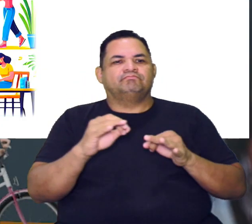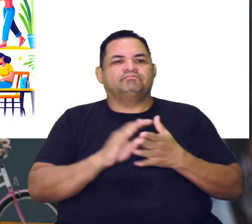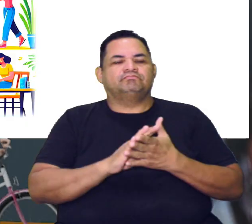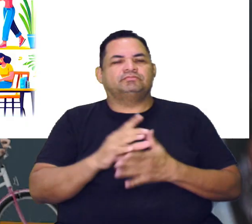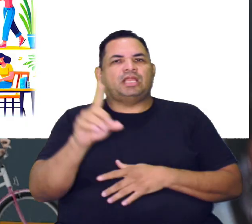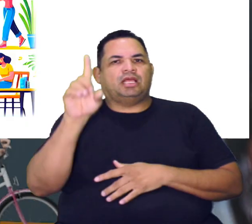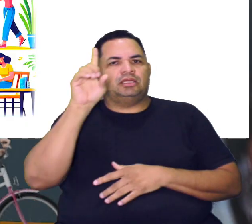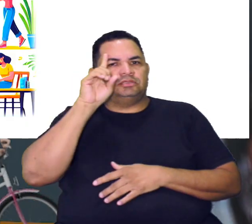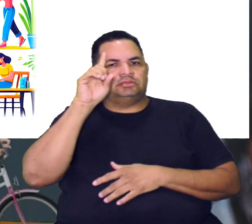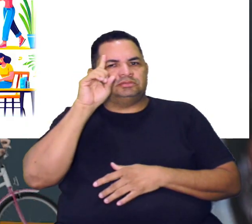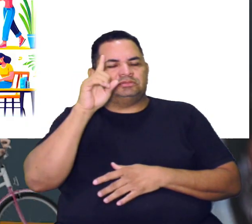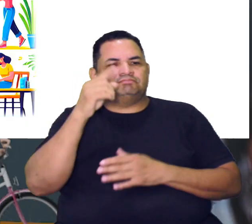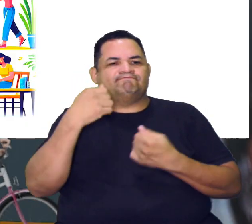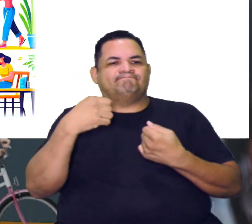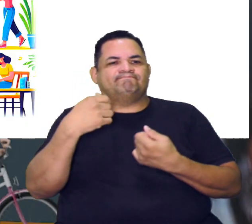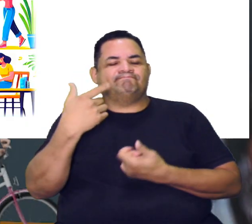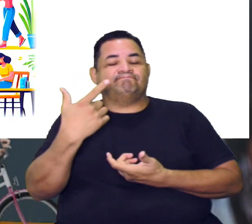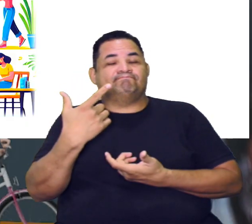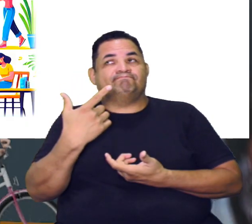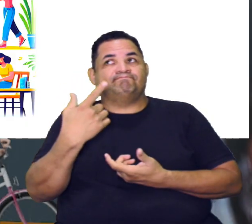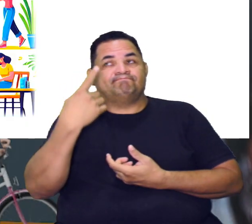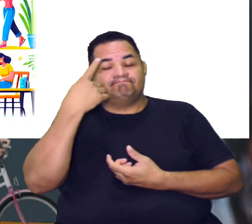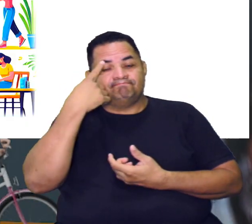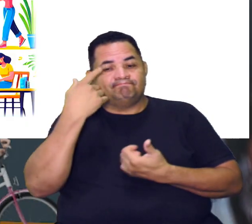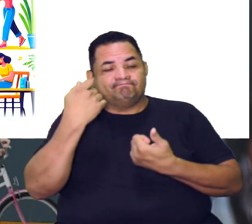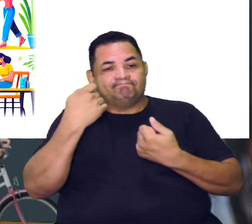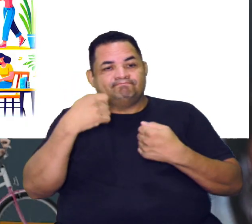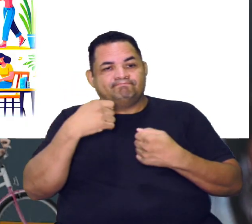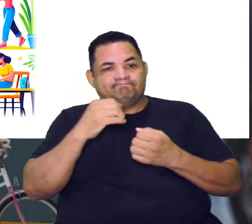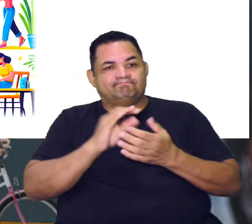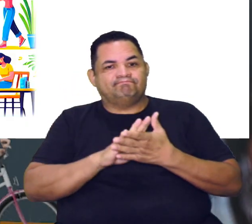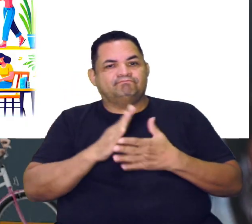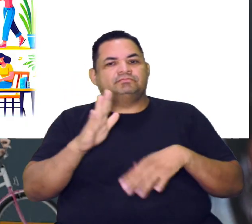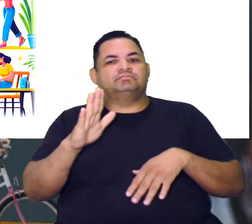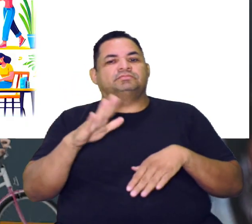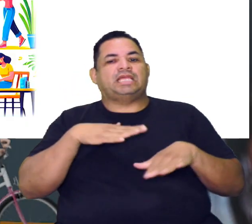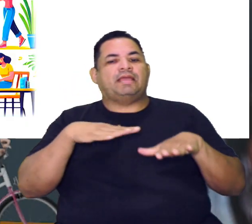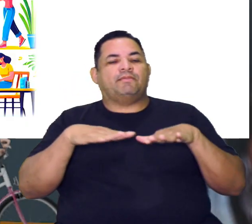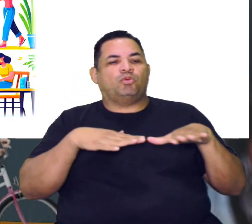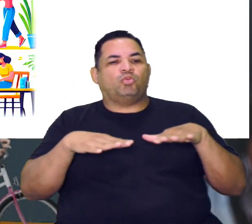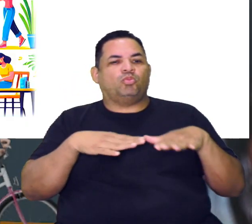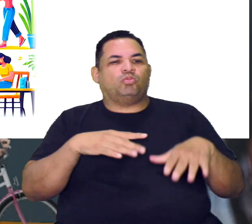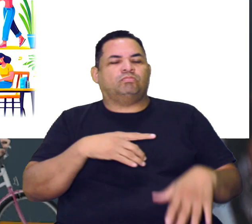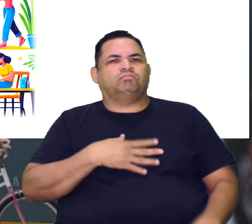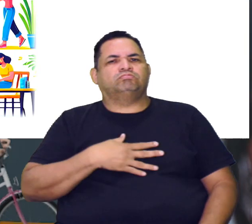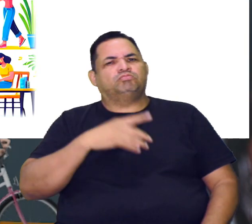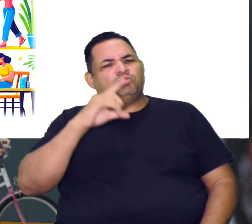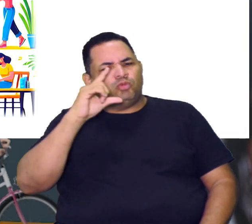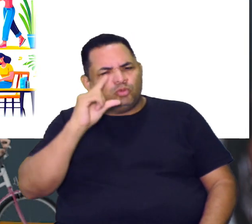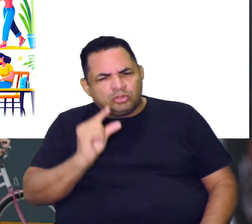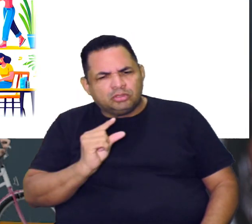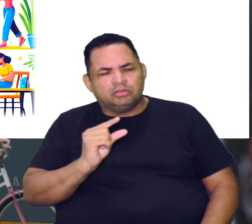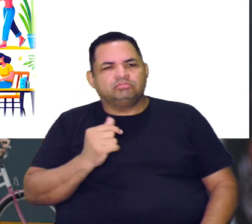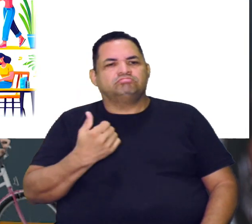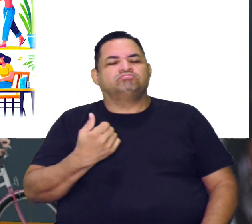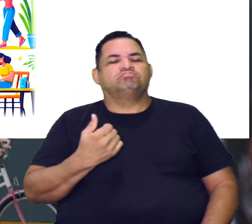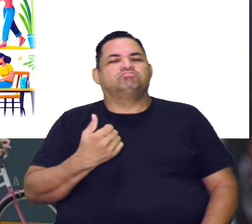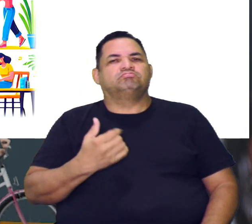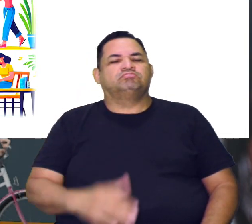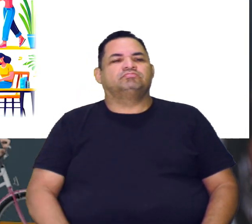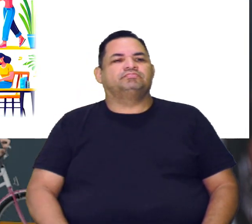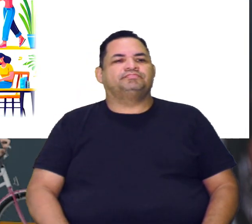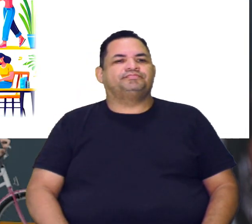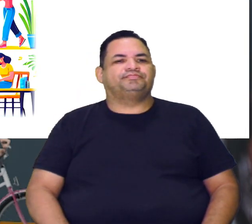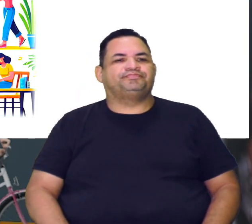no meu dia a dia é muito puxado, eu vou pensar em possibilidades de me manter ativo pelo menos o mínimo, né? Pelo menos o